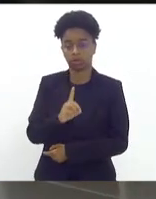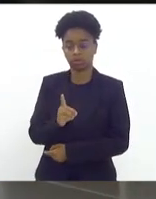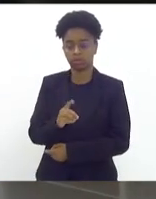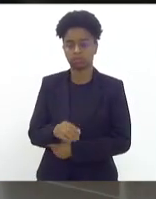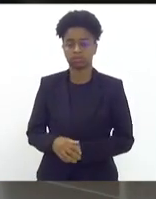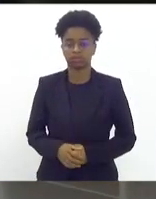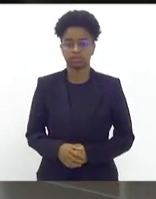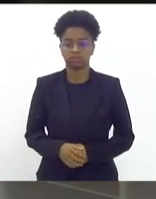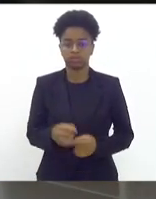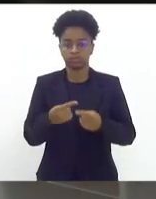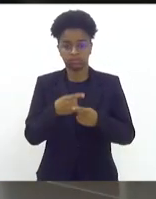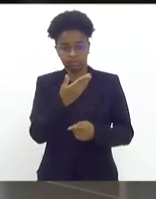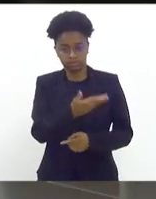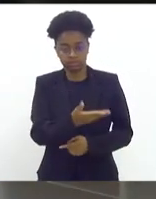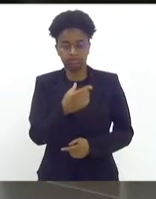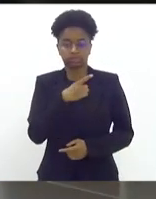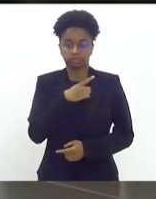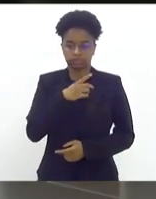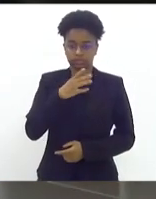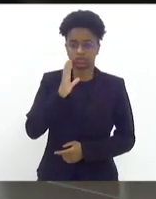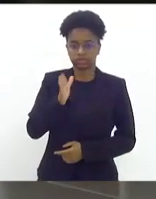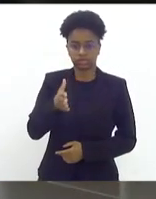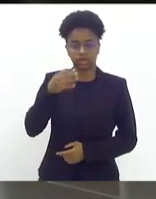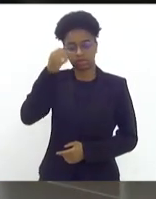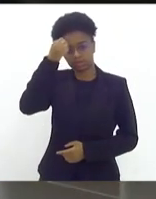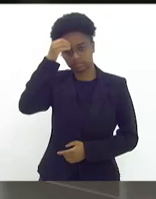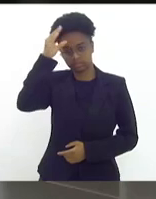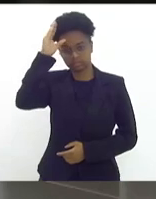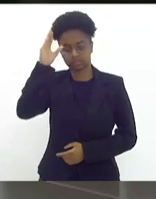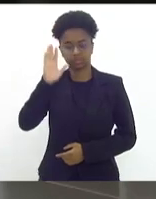tem toda a sabedoria para fazê-lo, mas...